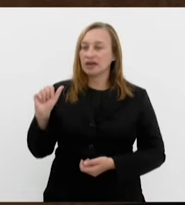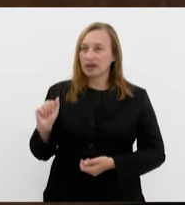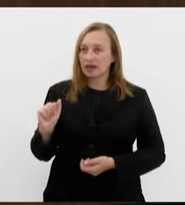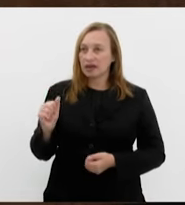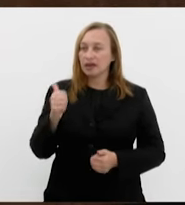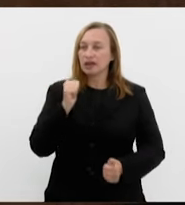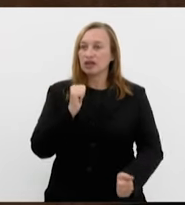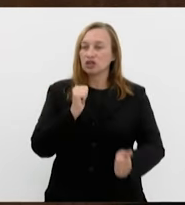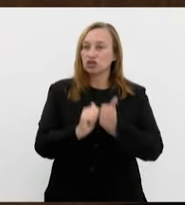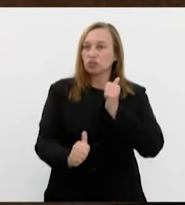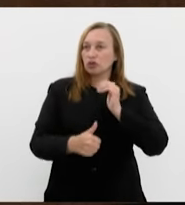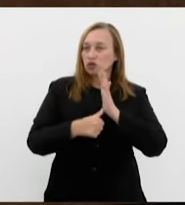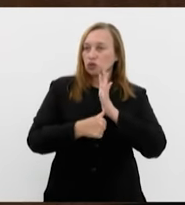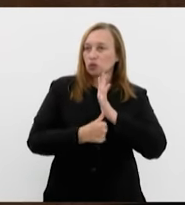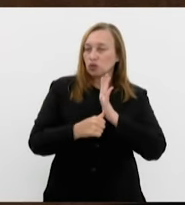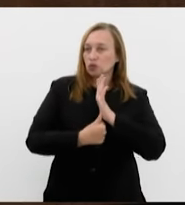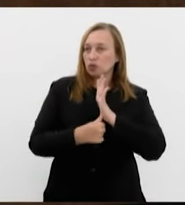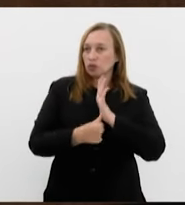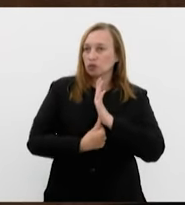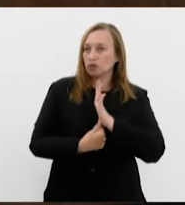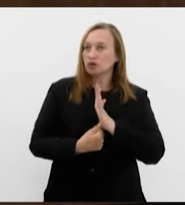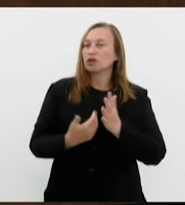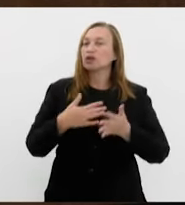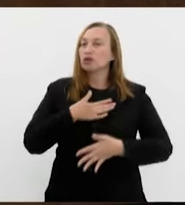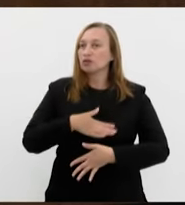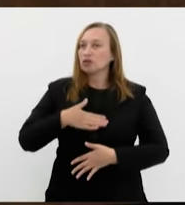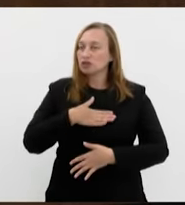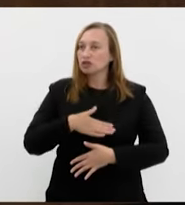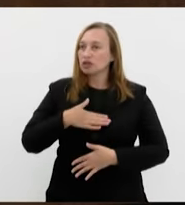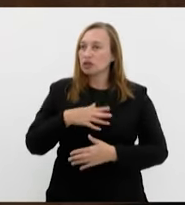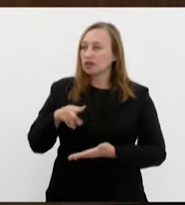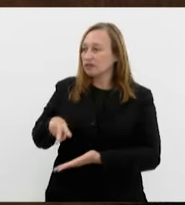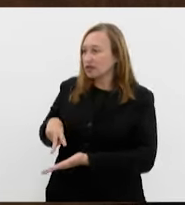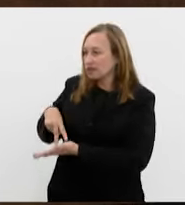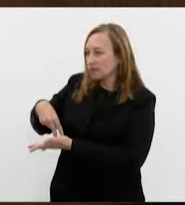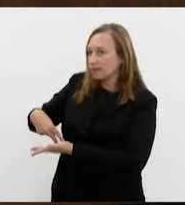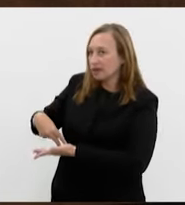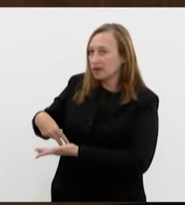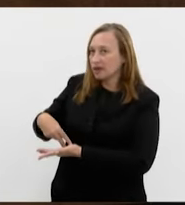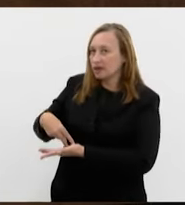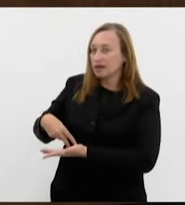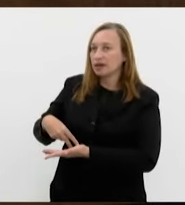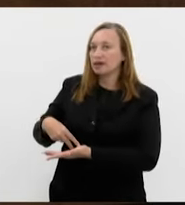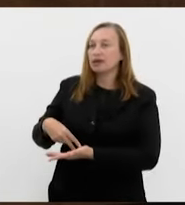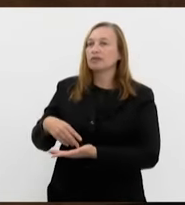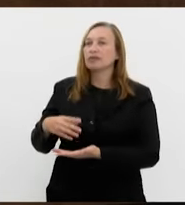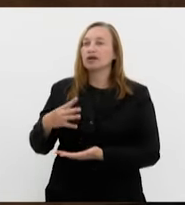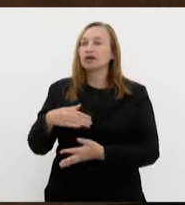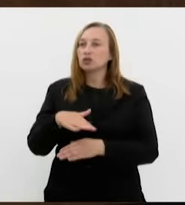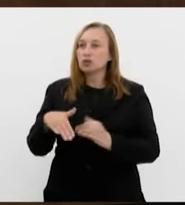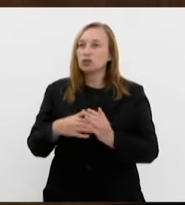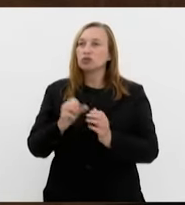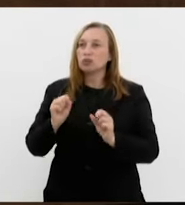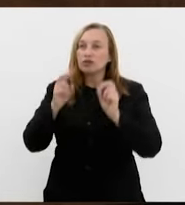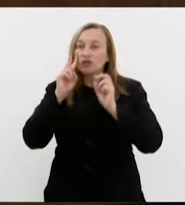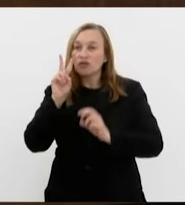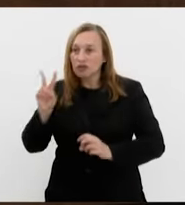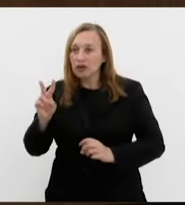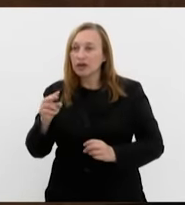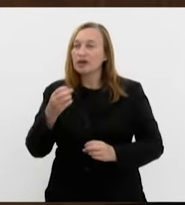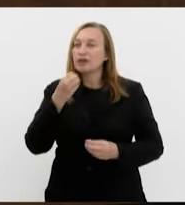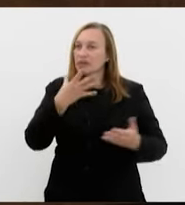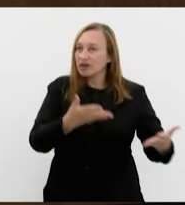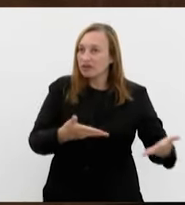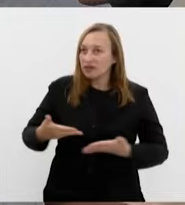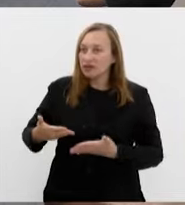Esporte Clube. E eu gostaria que o Emerson ficasse de pé para que fosse destacado junto. Bem-vindo a